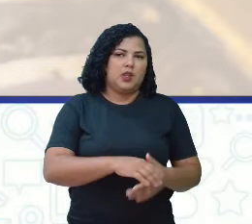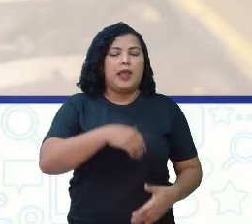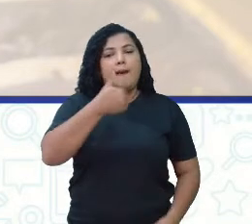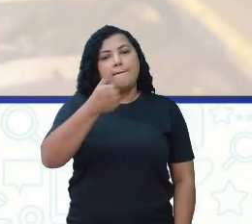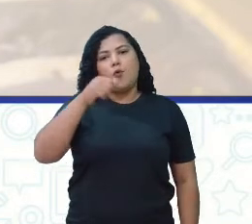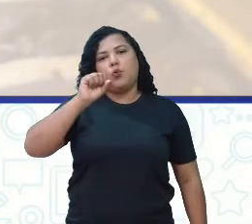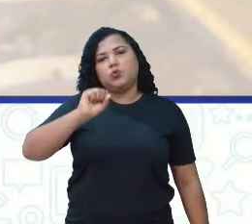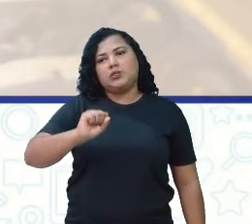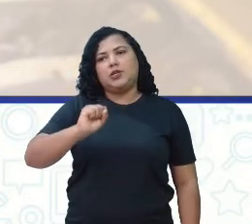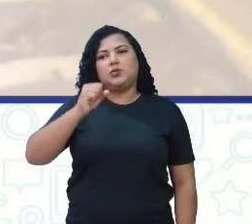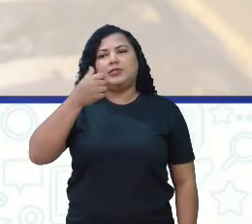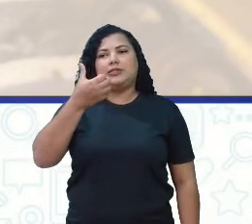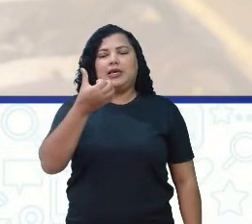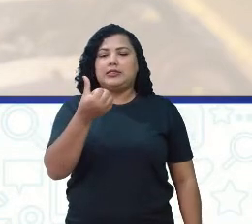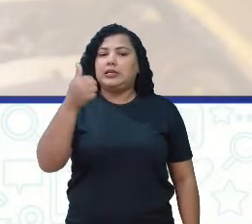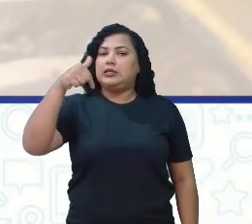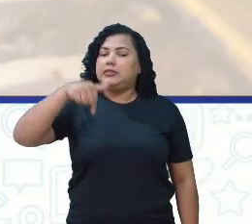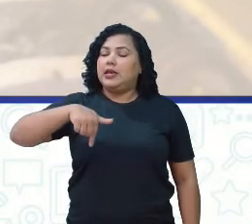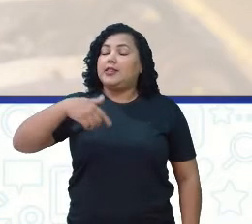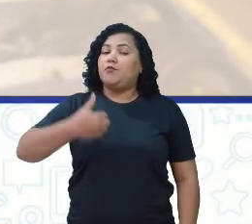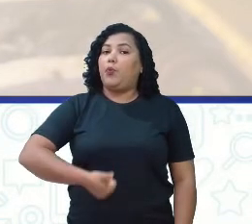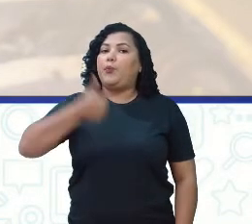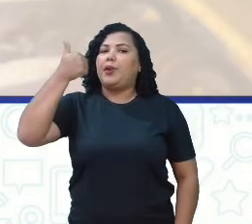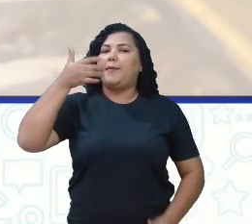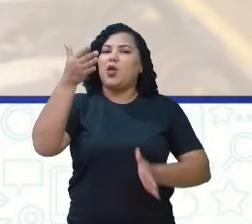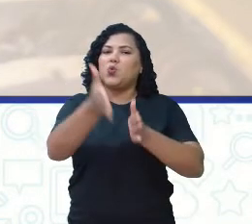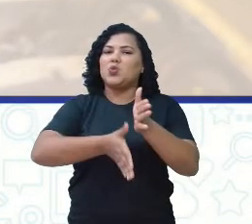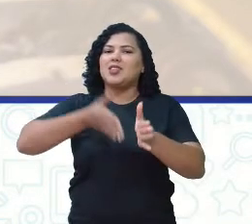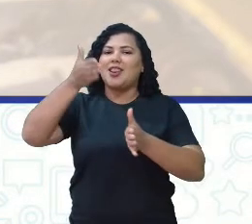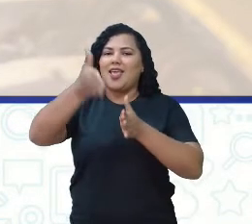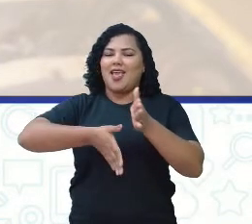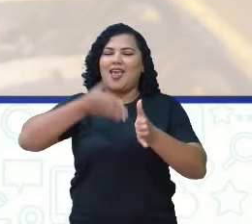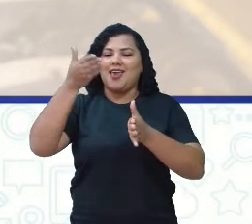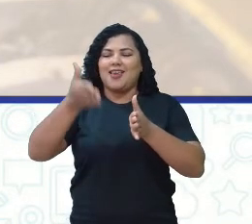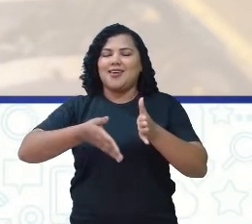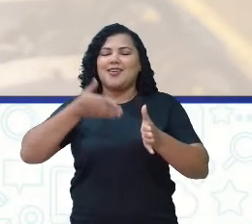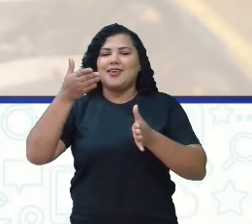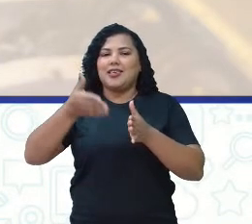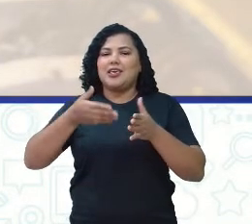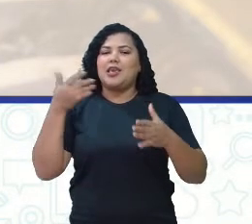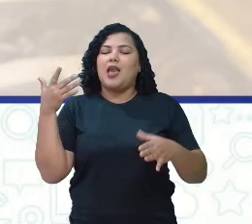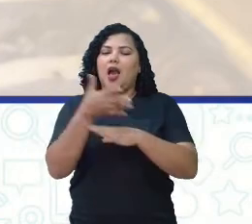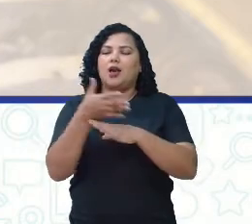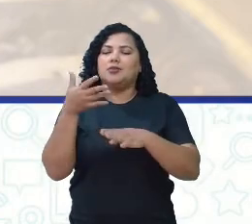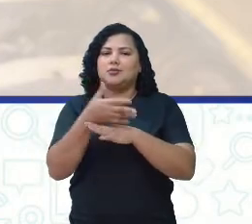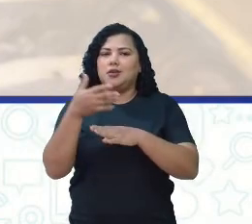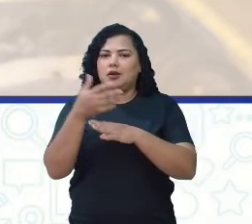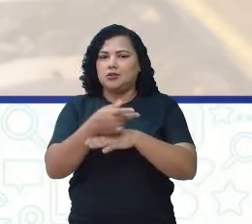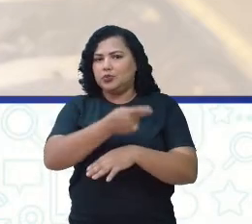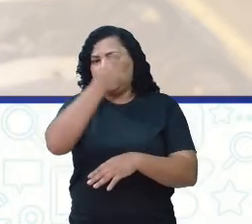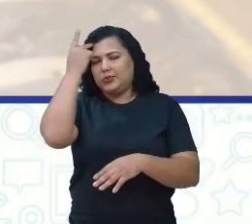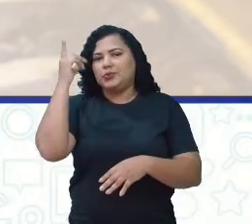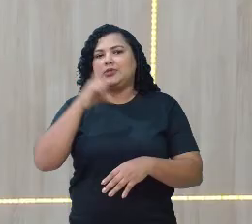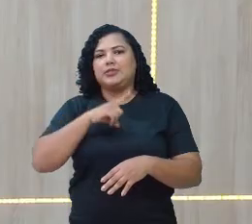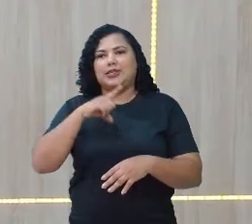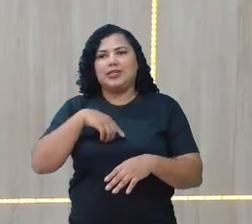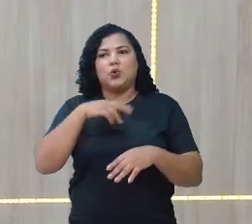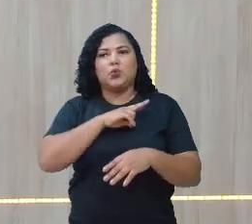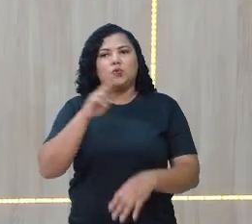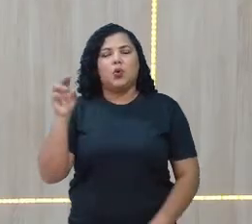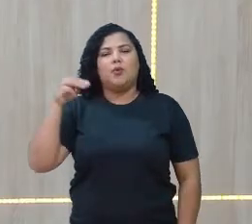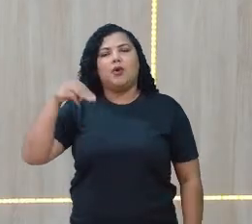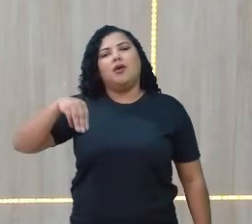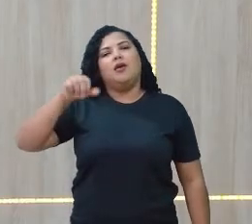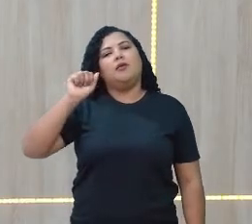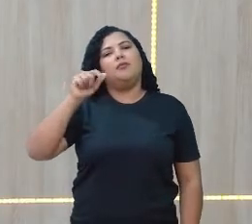inaugurado aí o nosso primeiro trem urbano, né, o trem urbano que era o Machambomba, né, o Machambomba, eu falei para vocês,